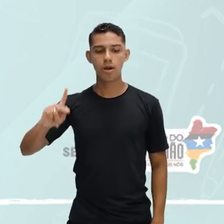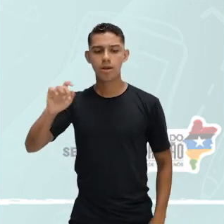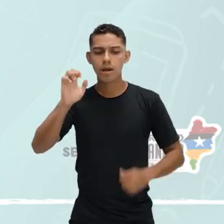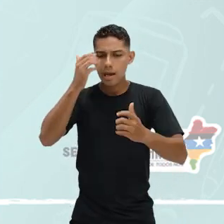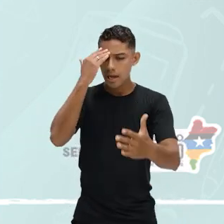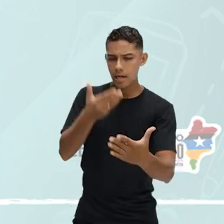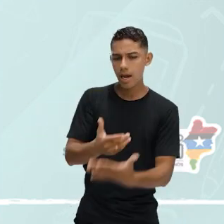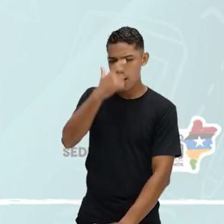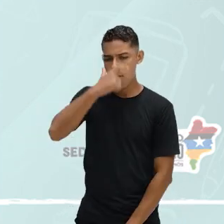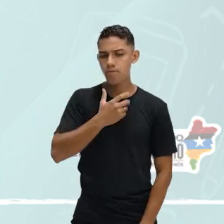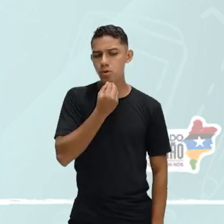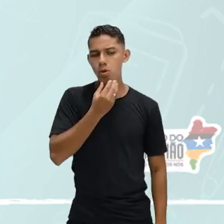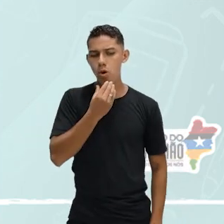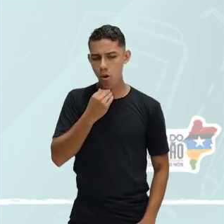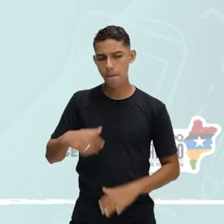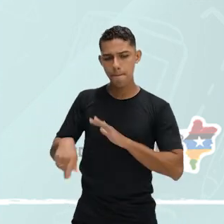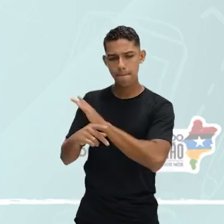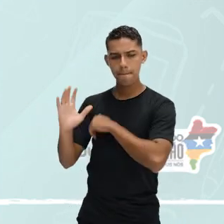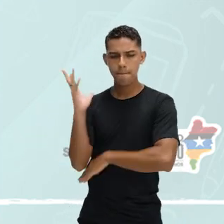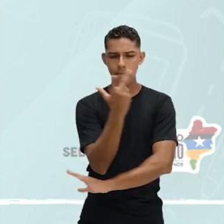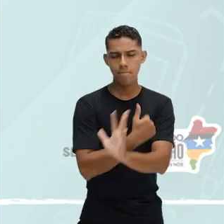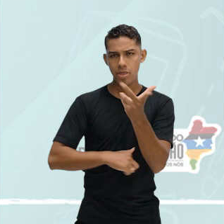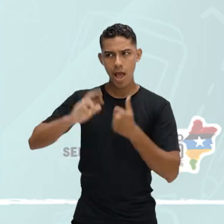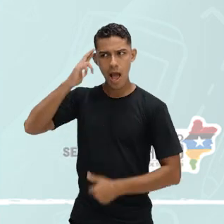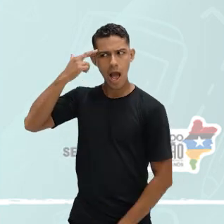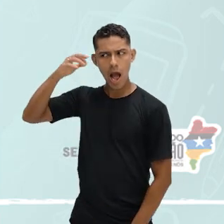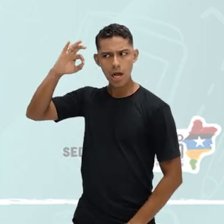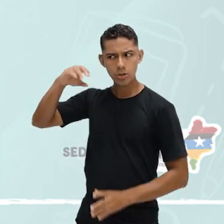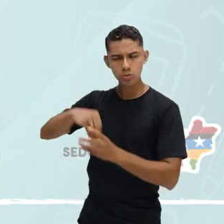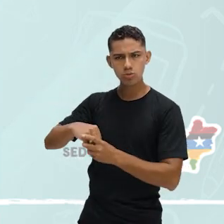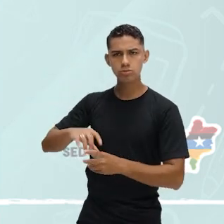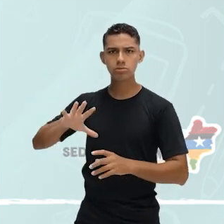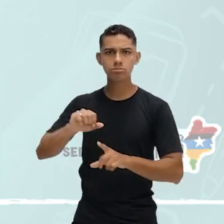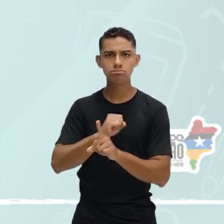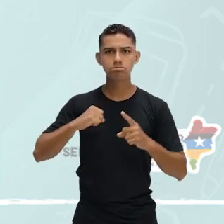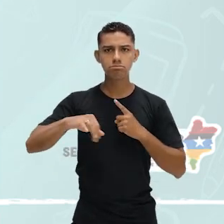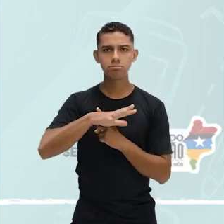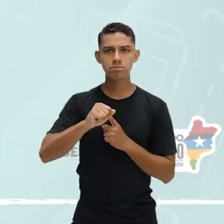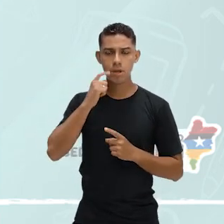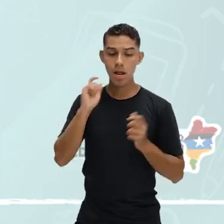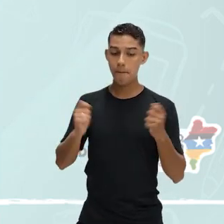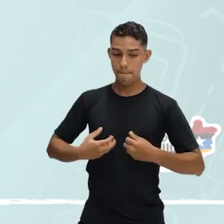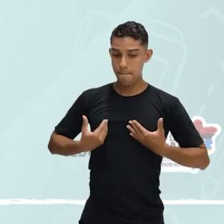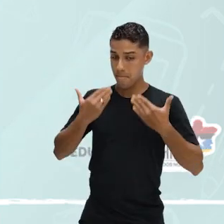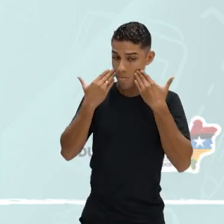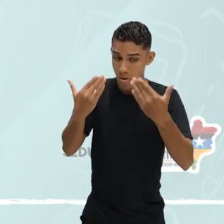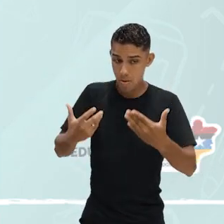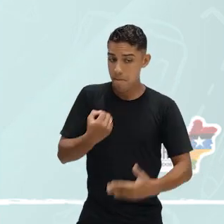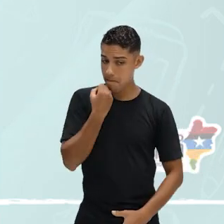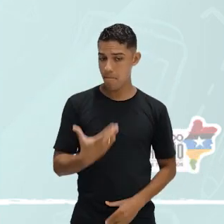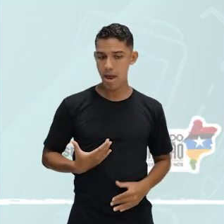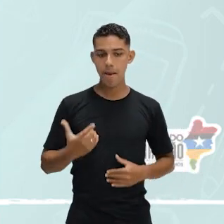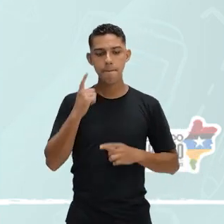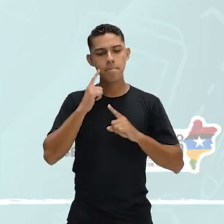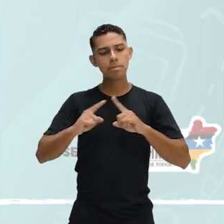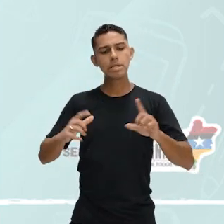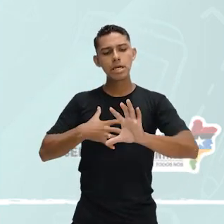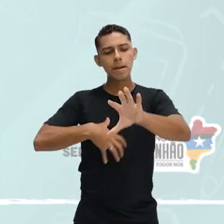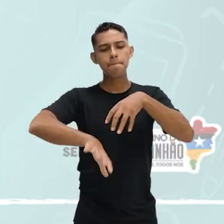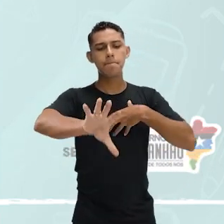social, com inclinação para o bem e um forte senso de amor ao próximo e empatia pela dor